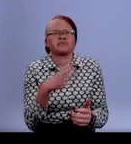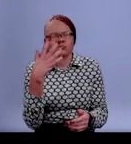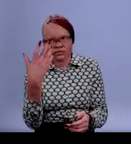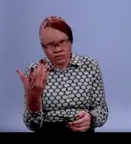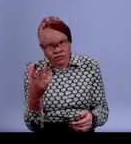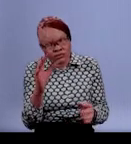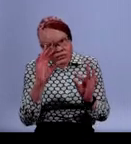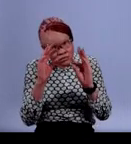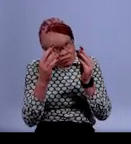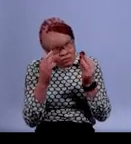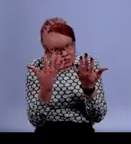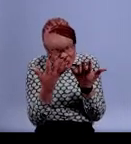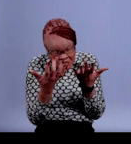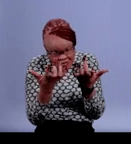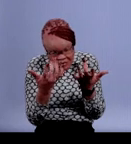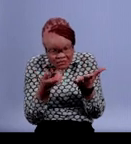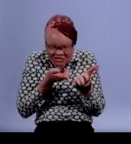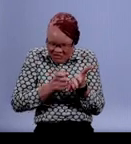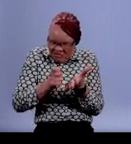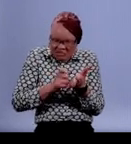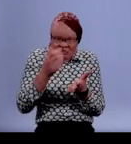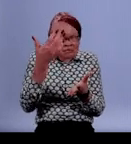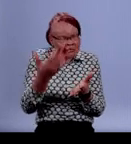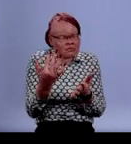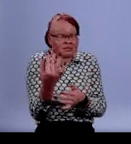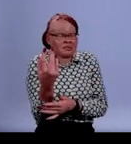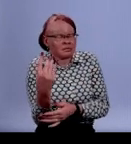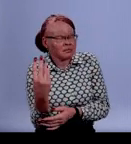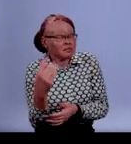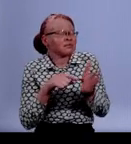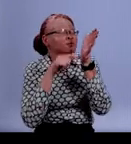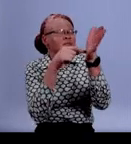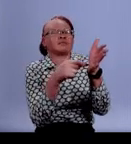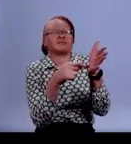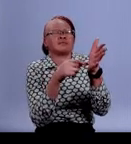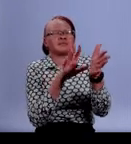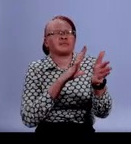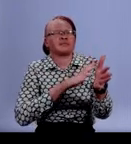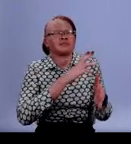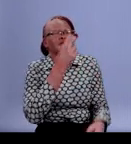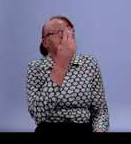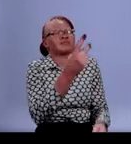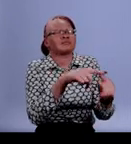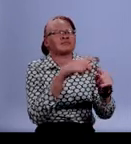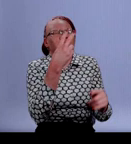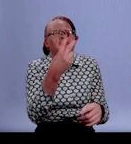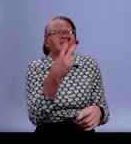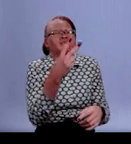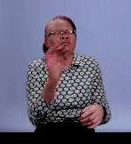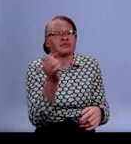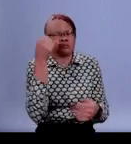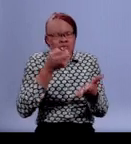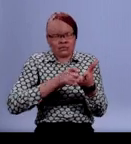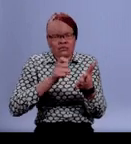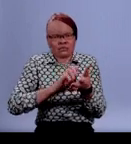arruma forma mais simplificada de escrever estes produtos por exemplo aqui onde temos dois vezes dois